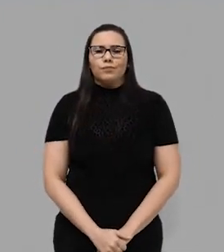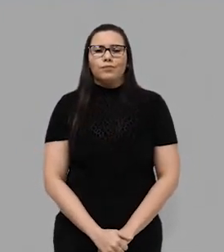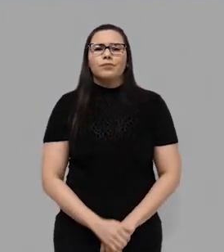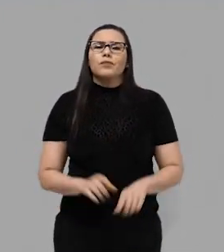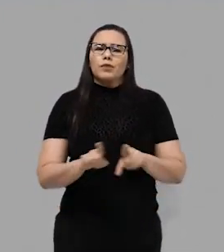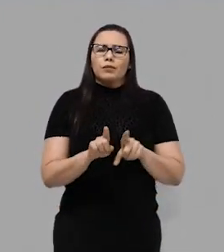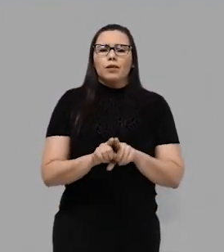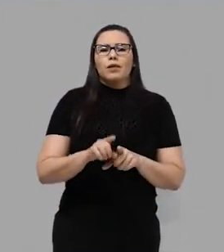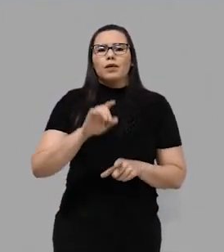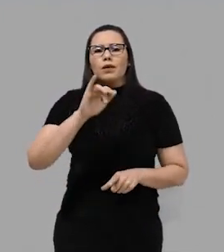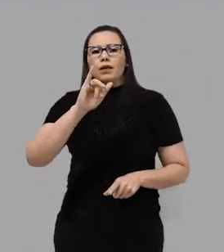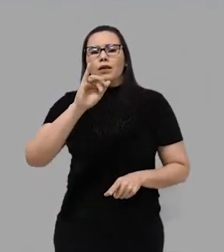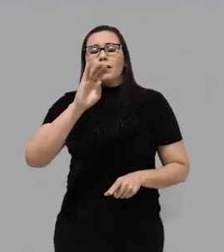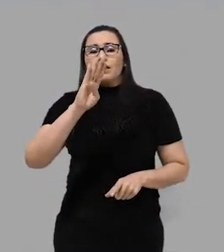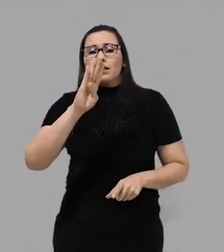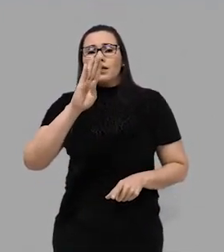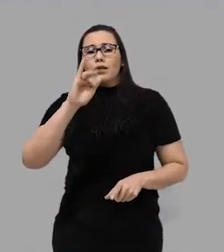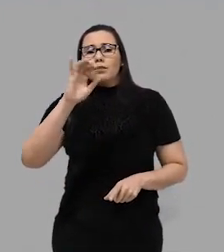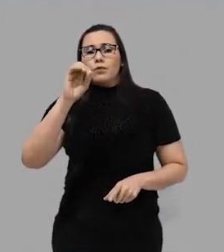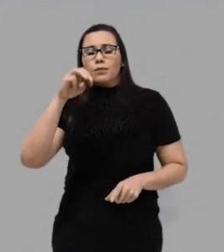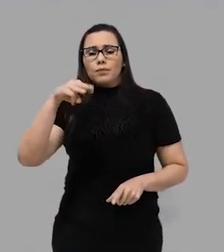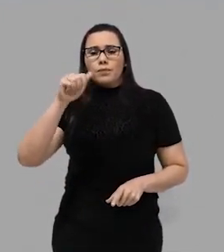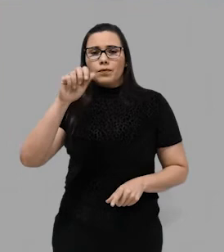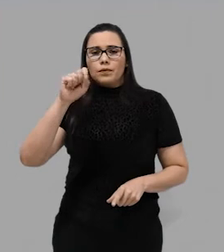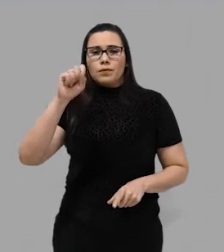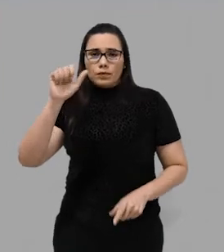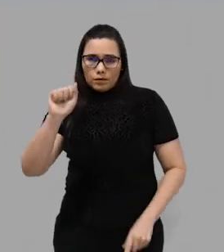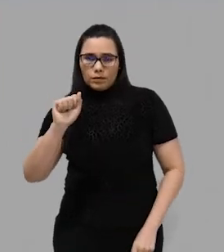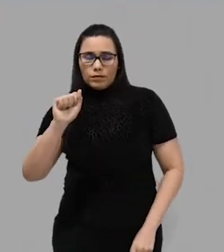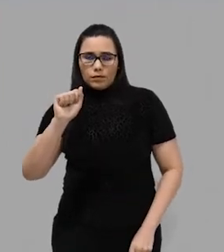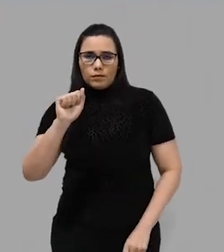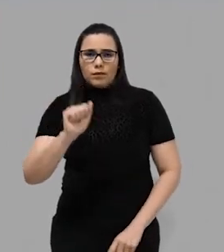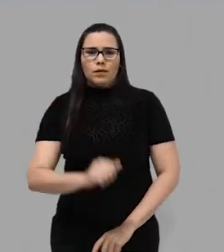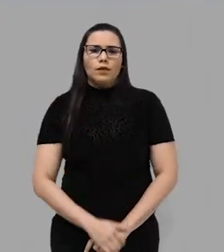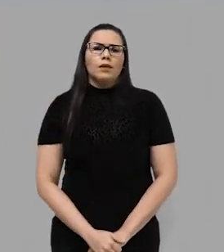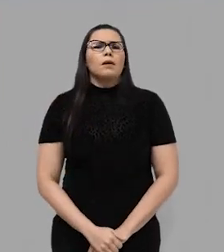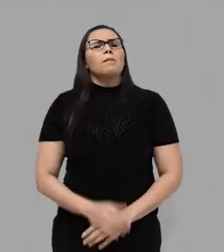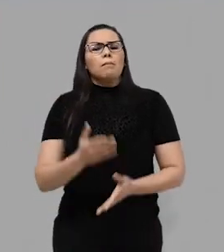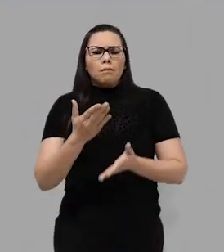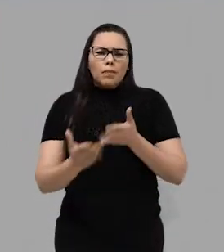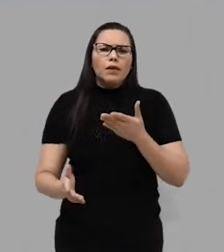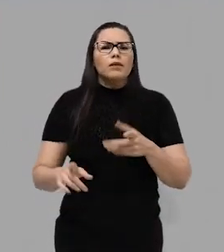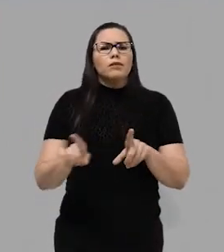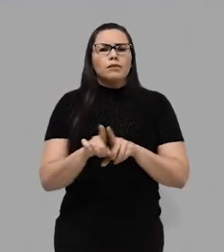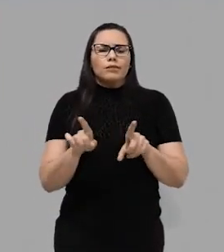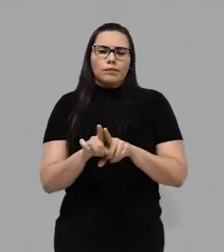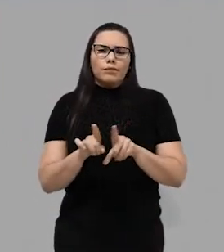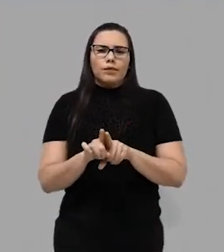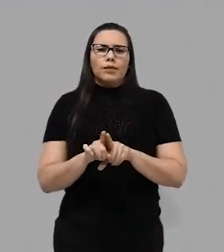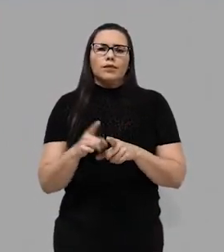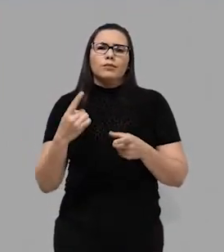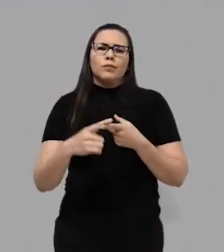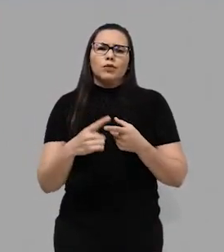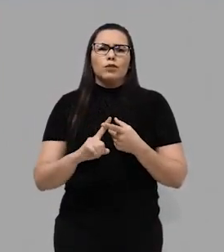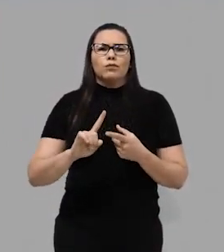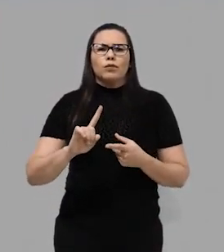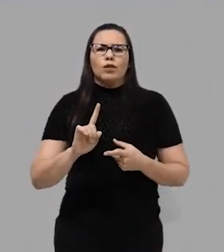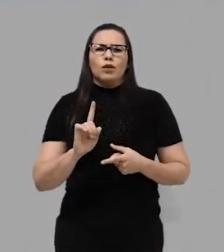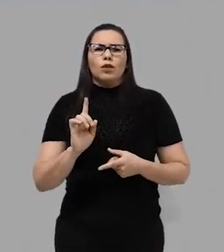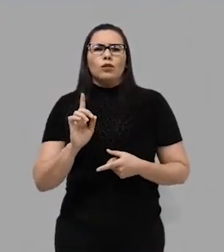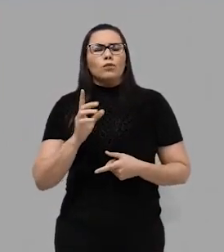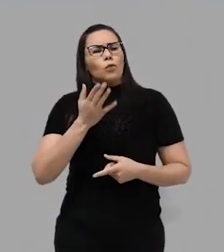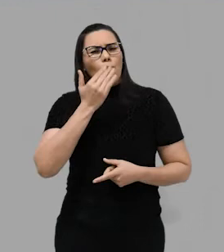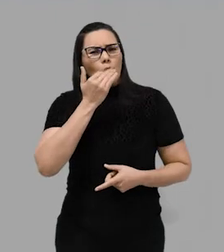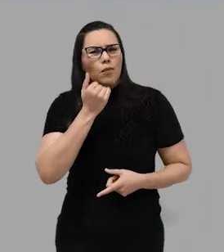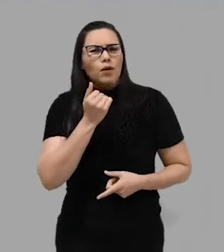é gasta. Por quê? Ele vai também, através do seu processo digestório, ele promove